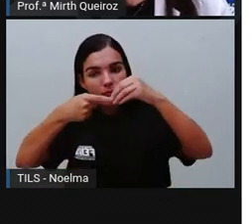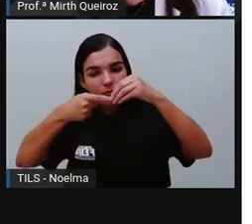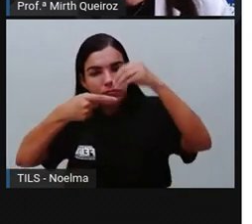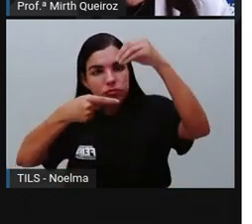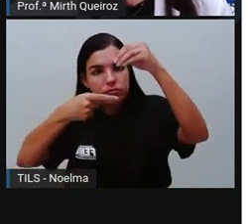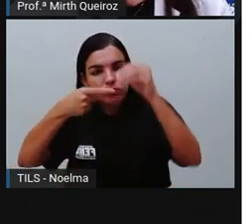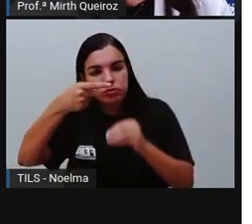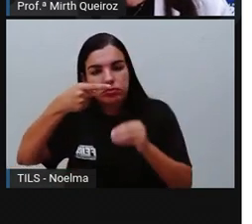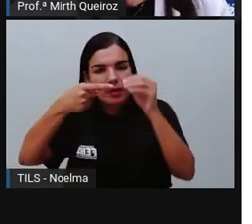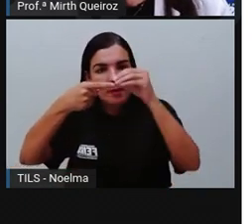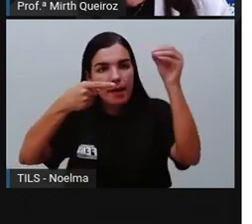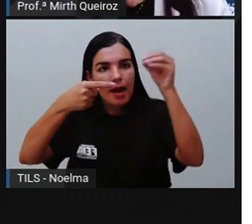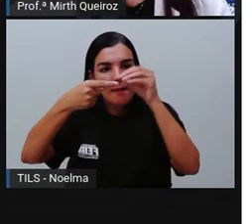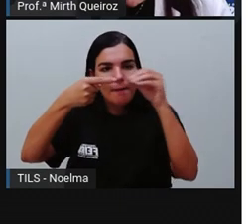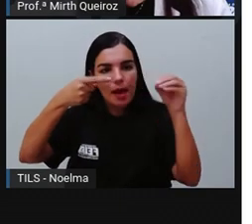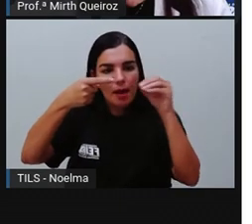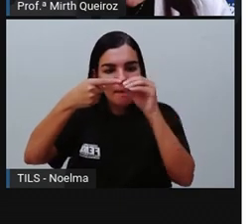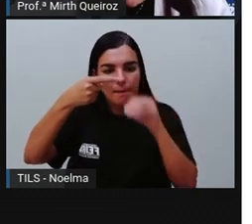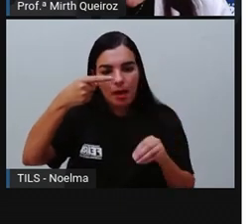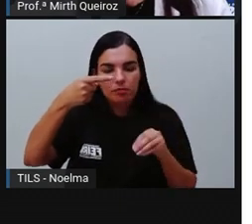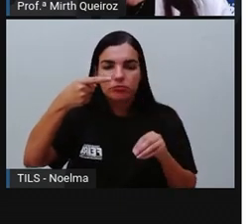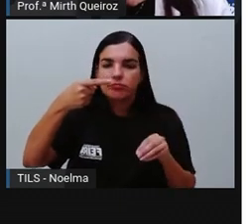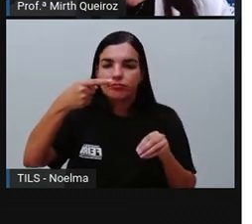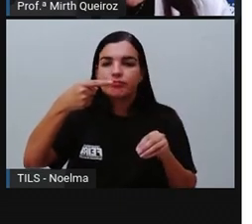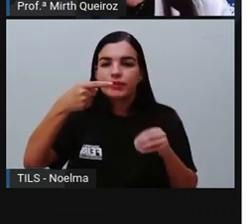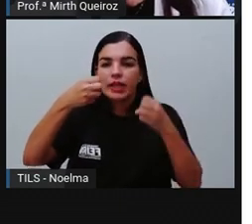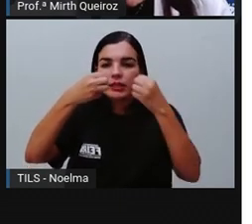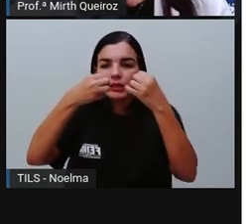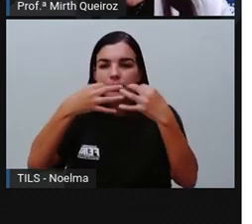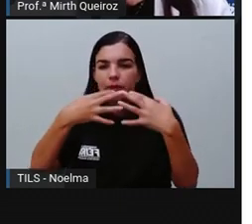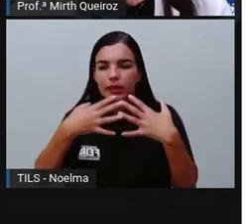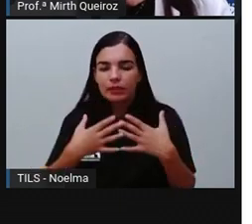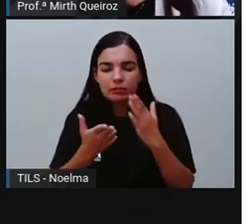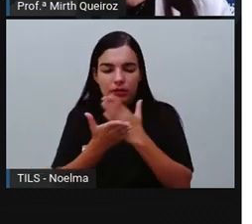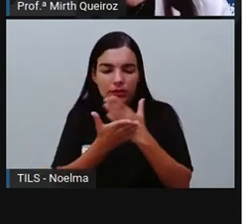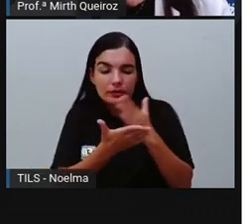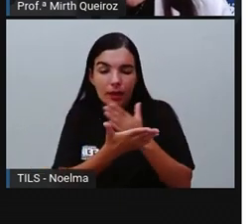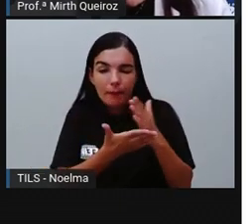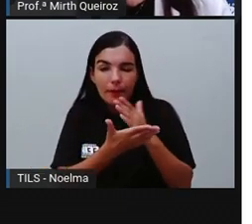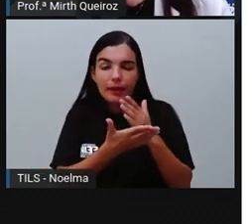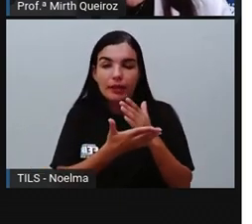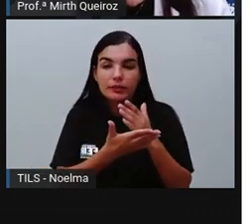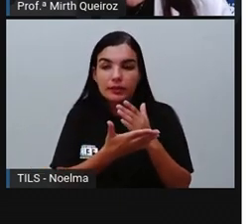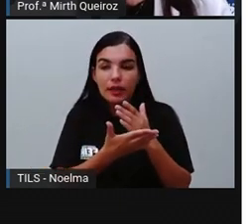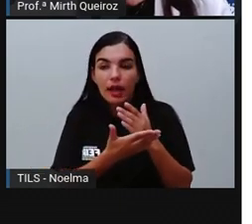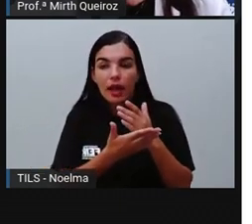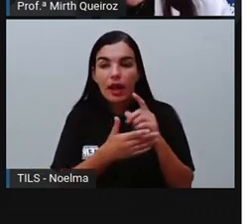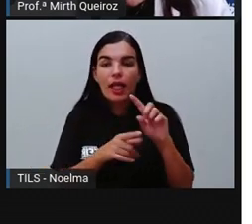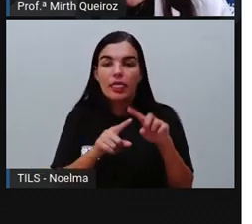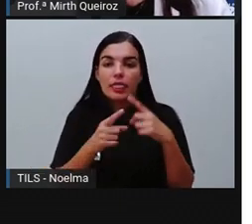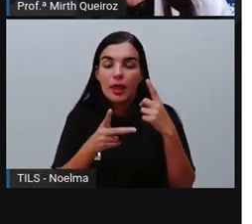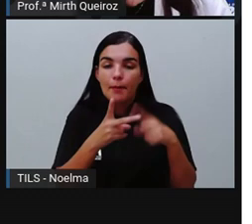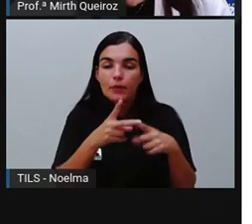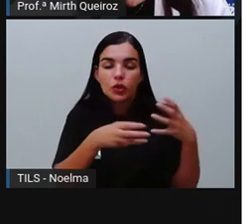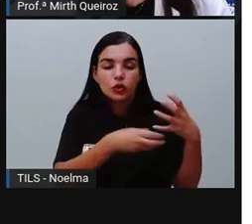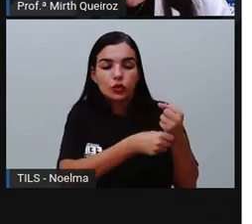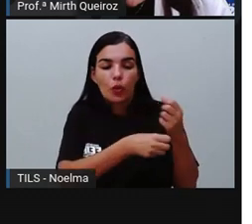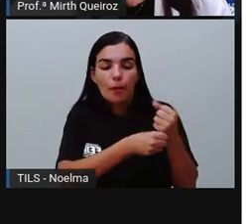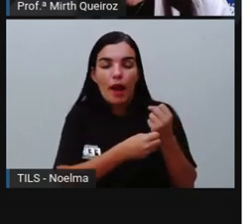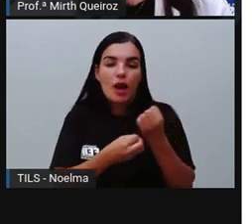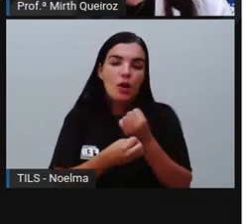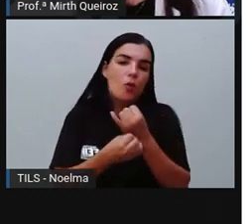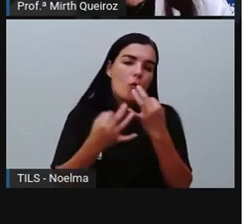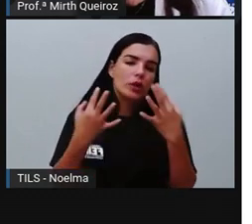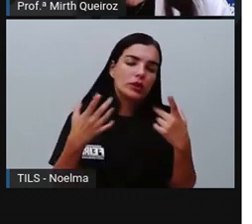com o que vai ser combinado de forma aí separadinha, e aí depois a gente vai somar as possibilidades,